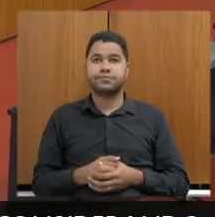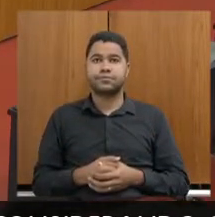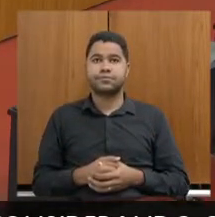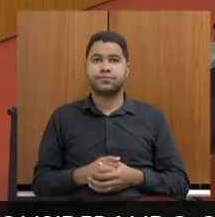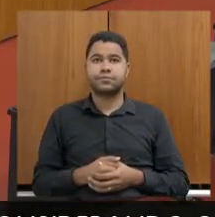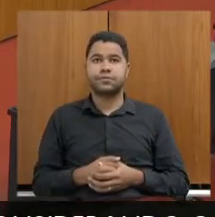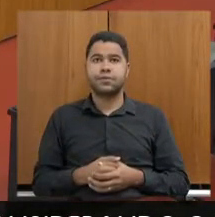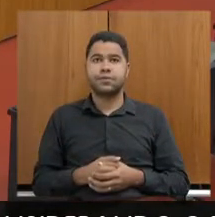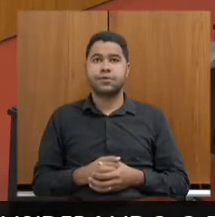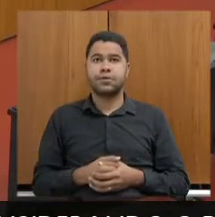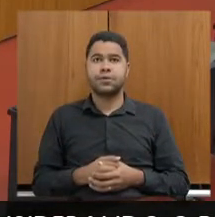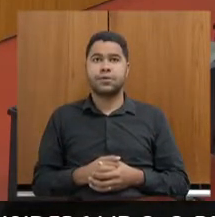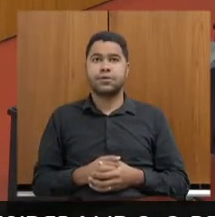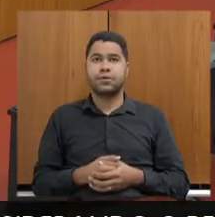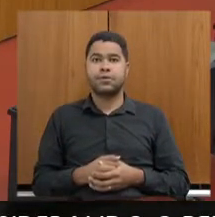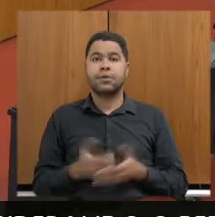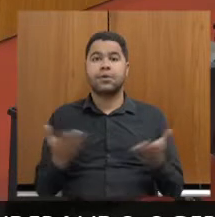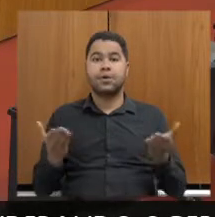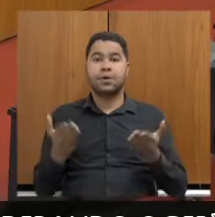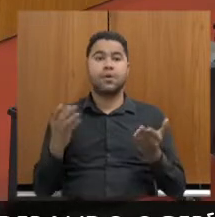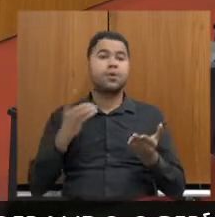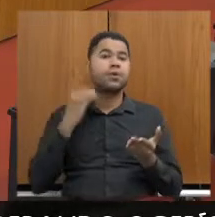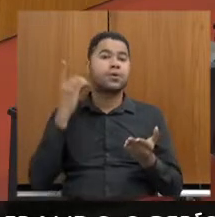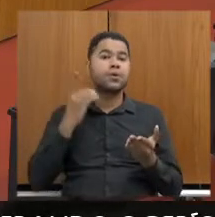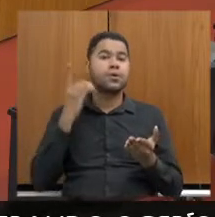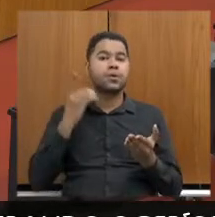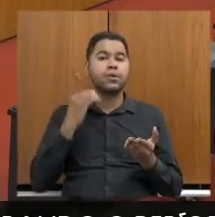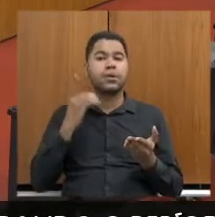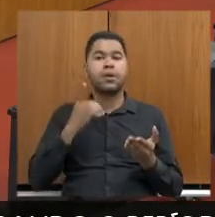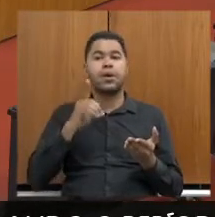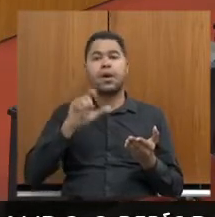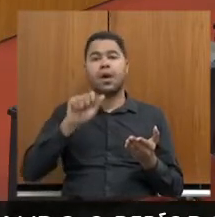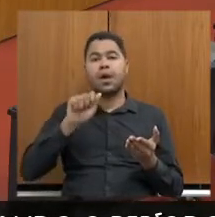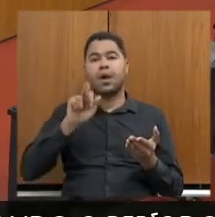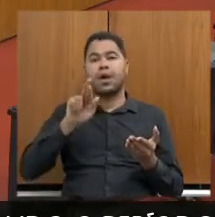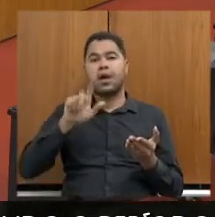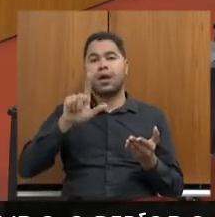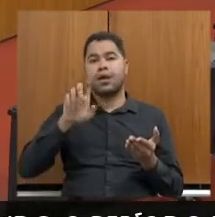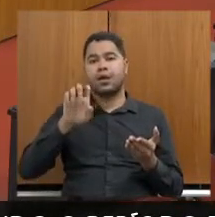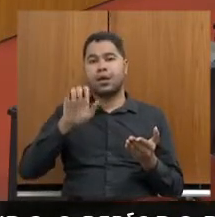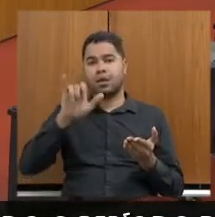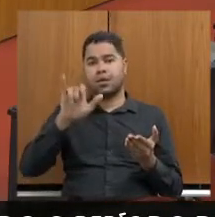muito obrigado passa a palavra ao Deputado Arlen Santiago